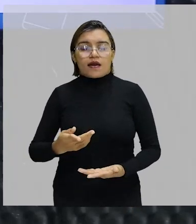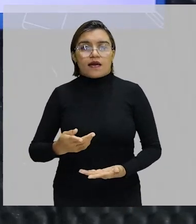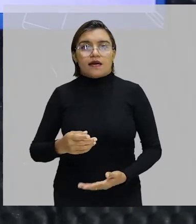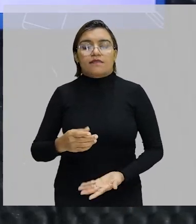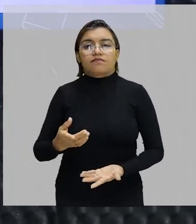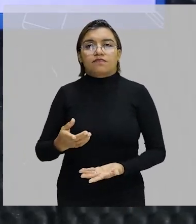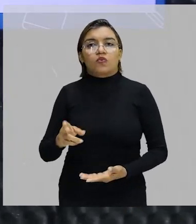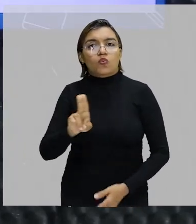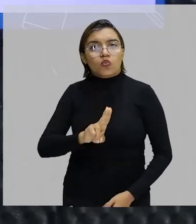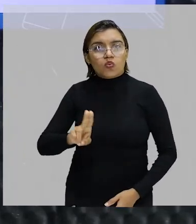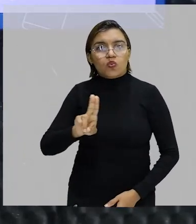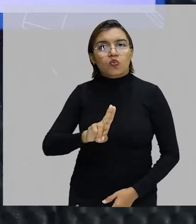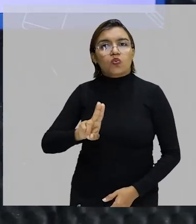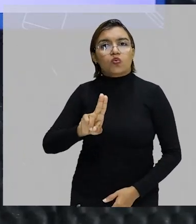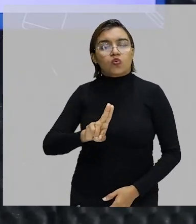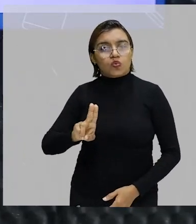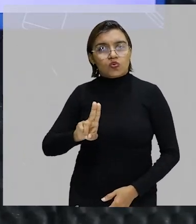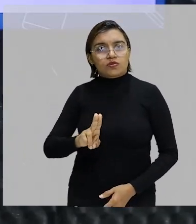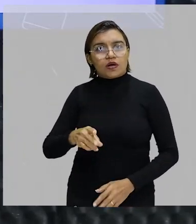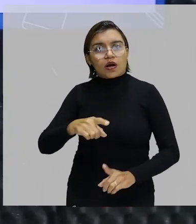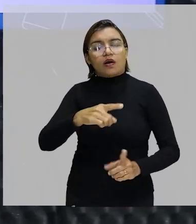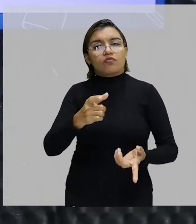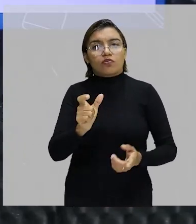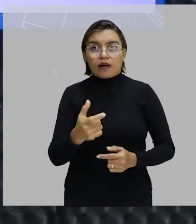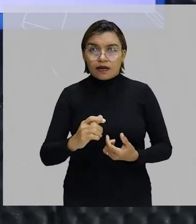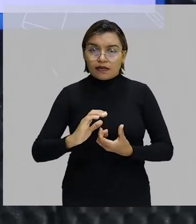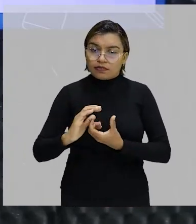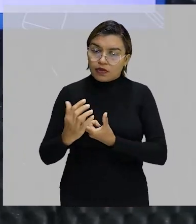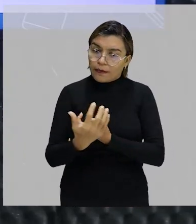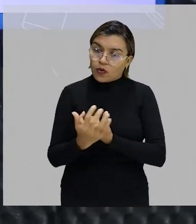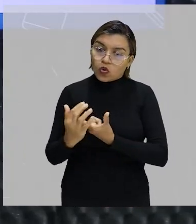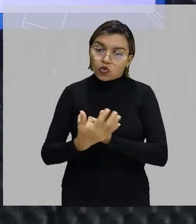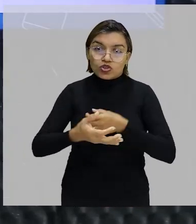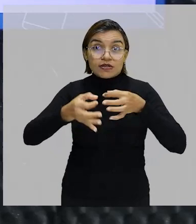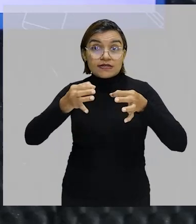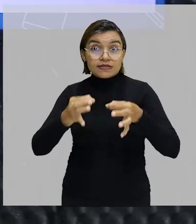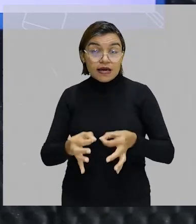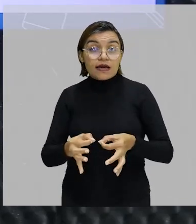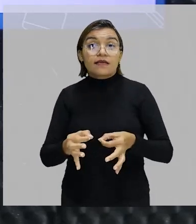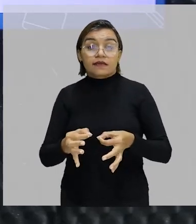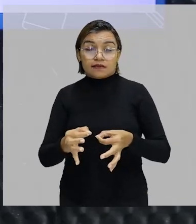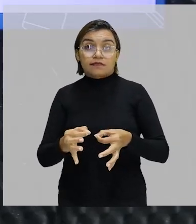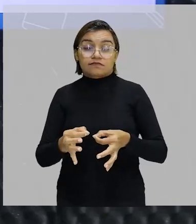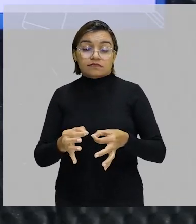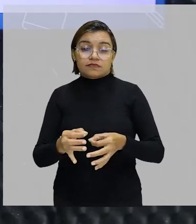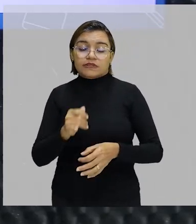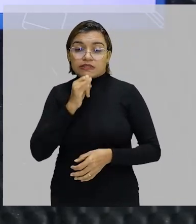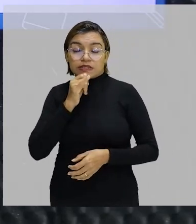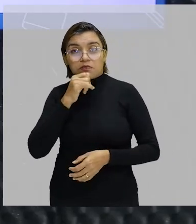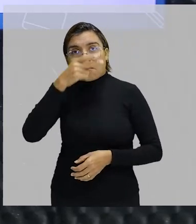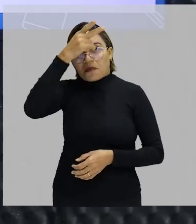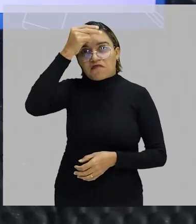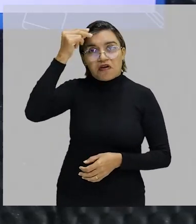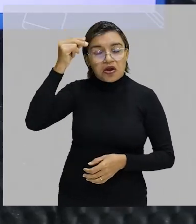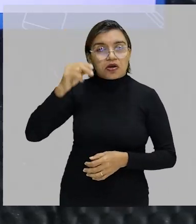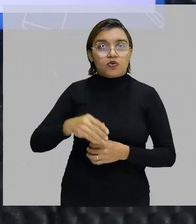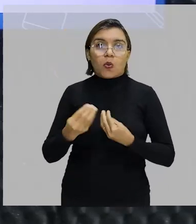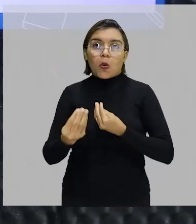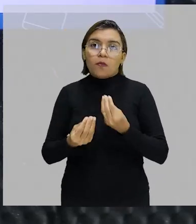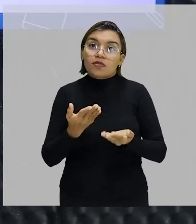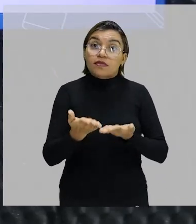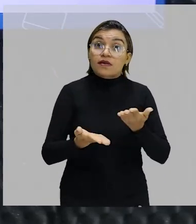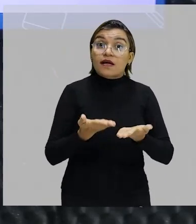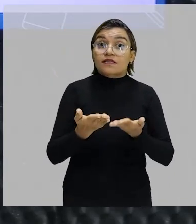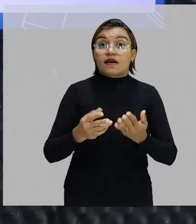excelentíssimo governador do estado. Se for para o prefeito, excelentíssimo prefeito. E detalhe, o tratamento, né?